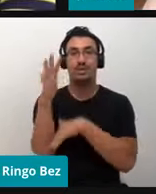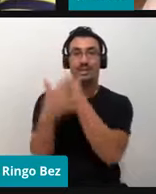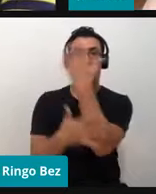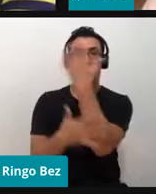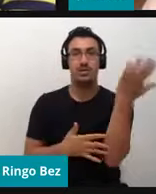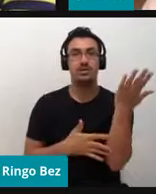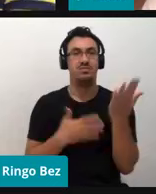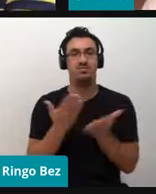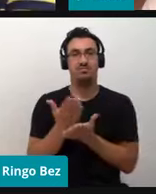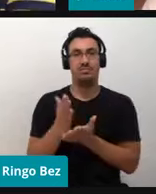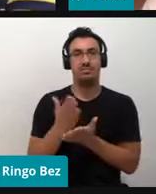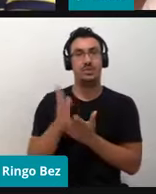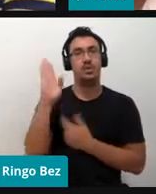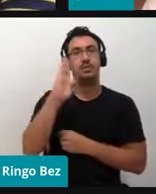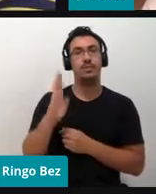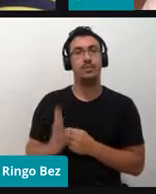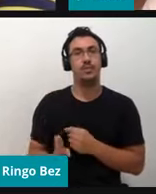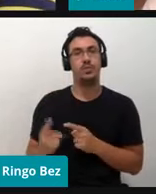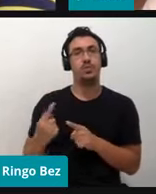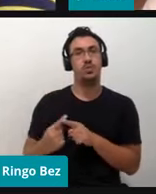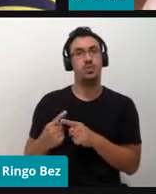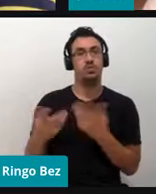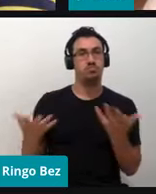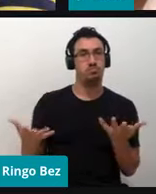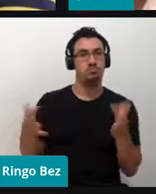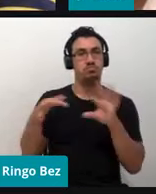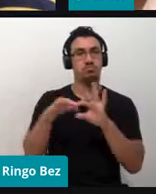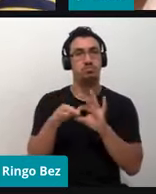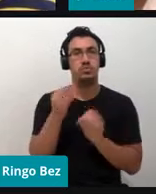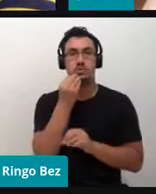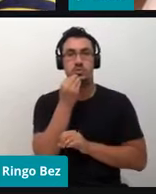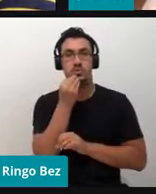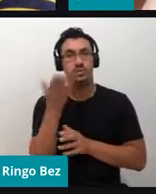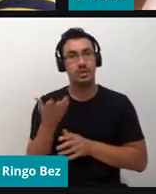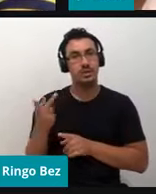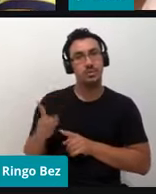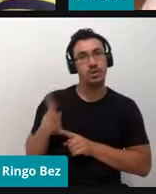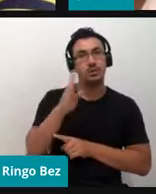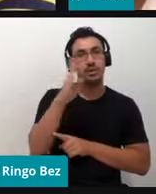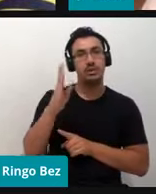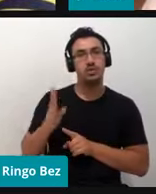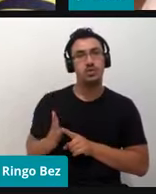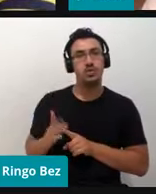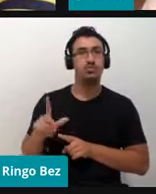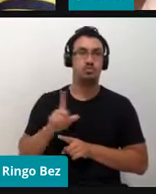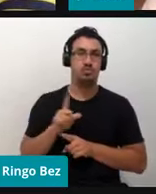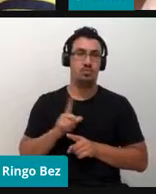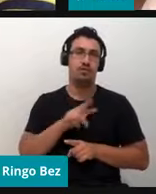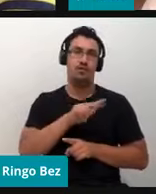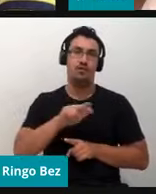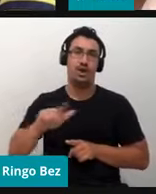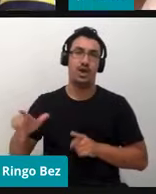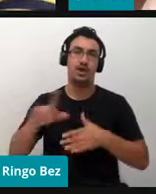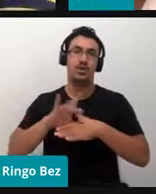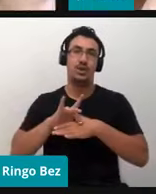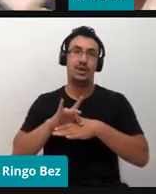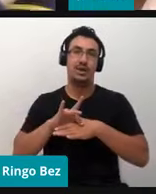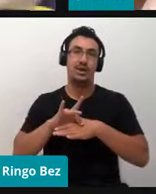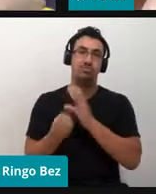aqui no Brasil? Ora, aqui no Brasil a gente tem várias doenças emergentes.